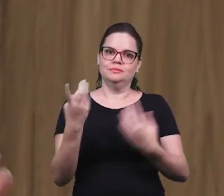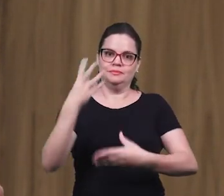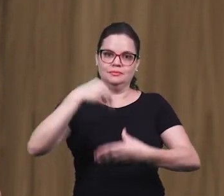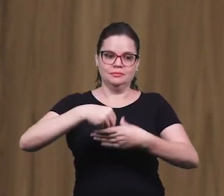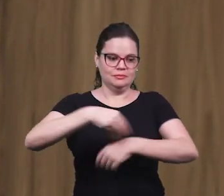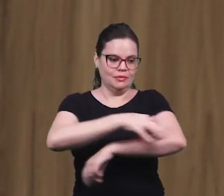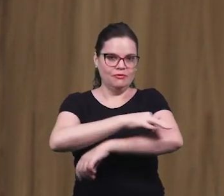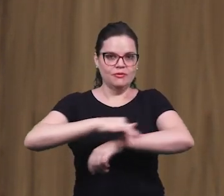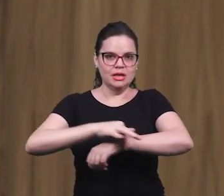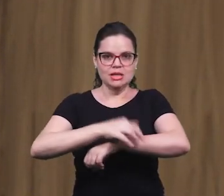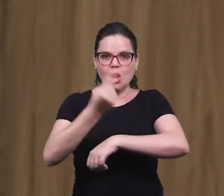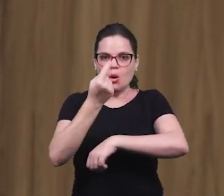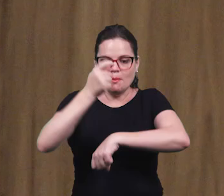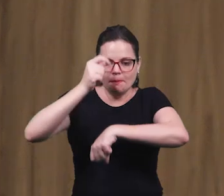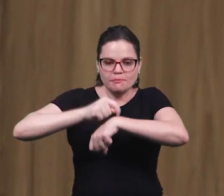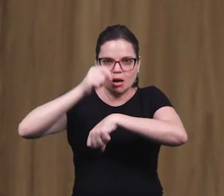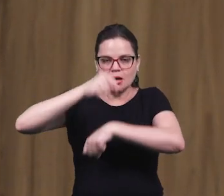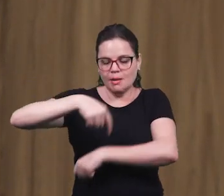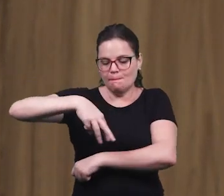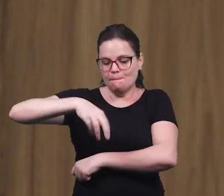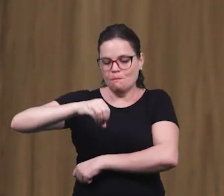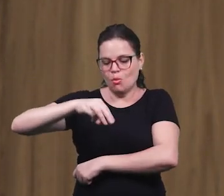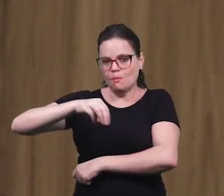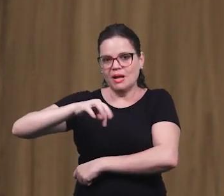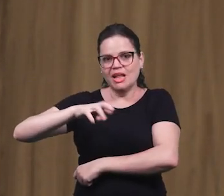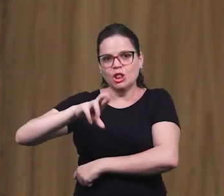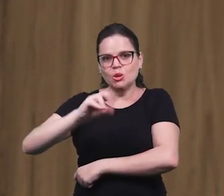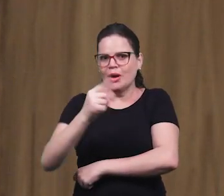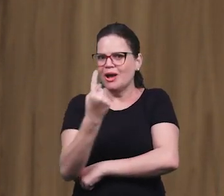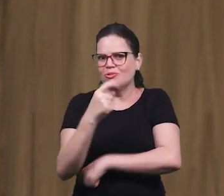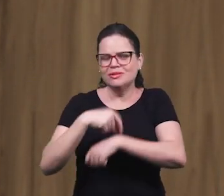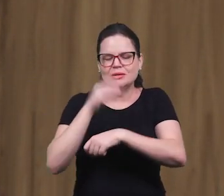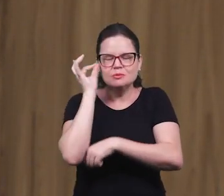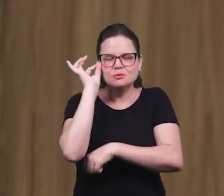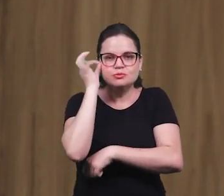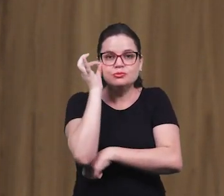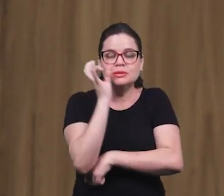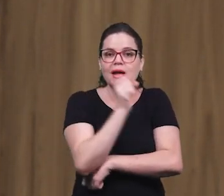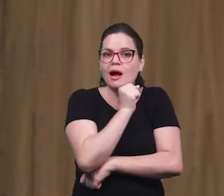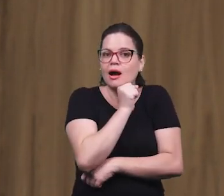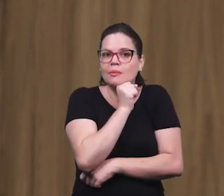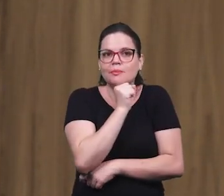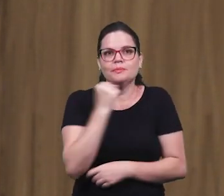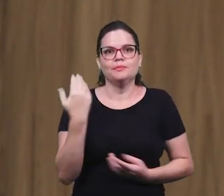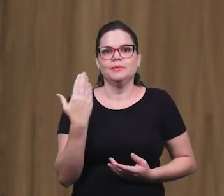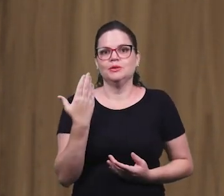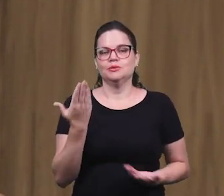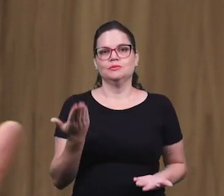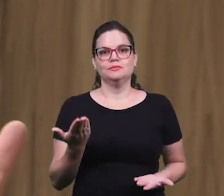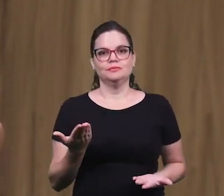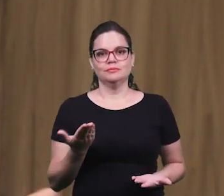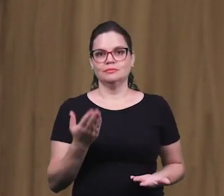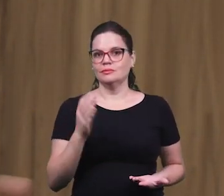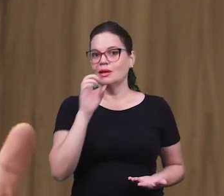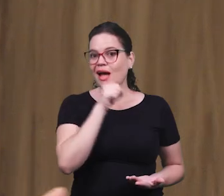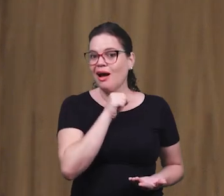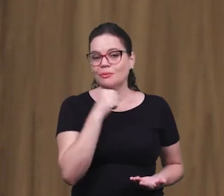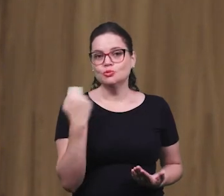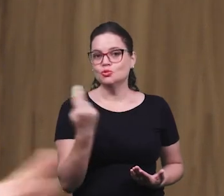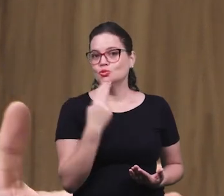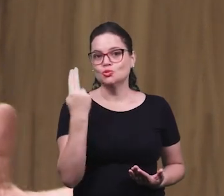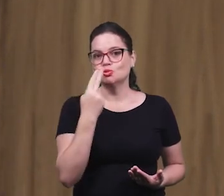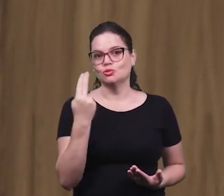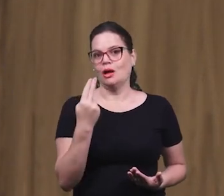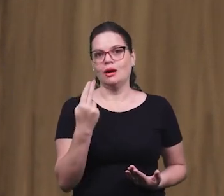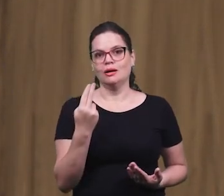momento é um instante. É uma unidade tão pequena do tempo que ela é indivisível. Então, hoje, por exemplo,